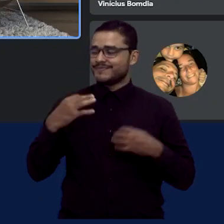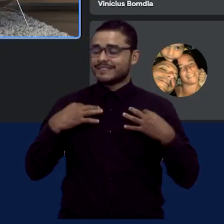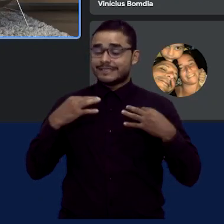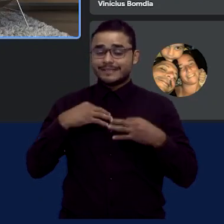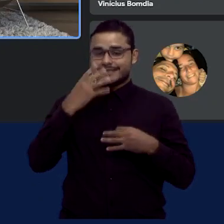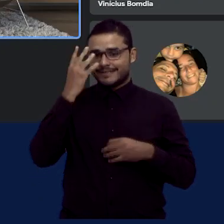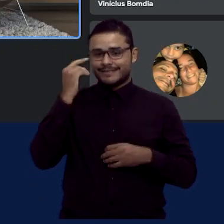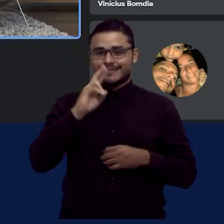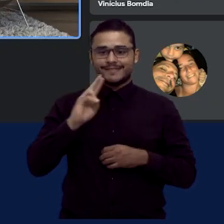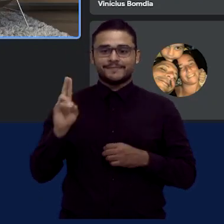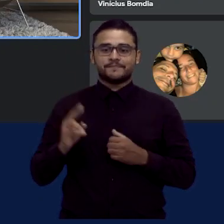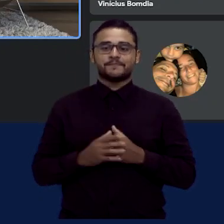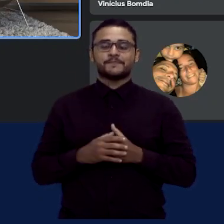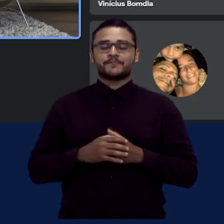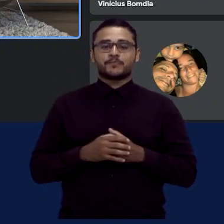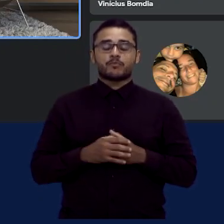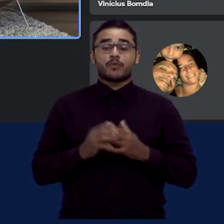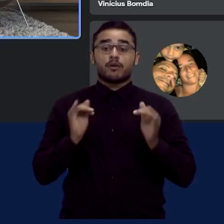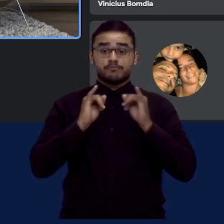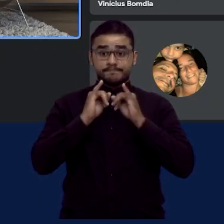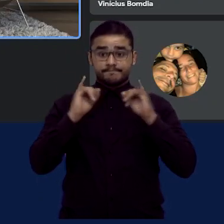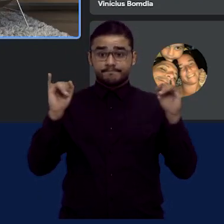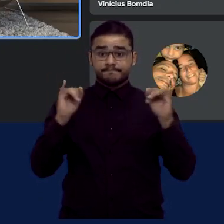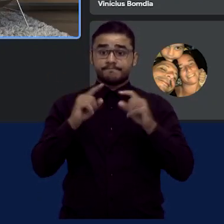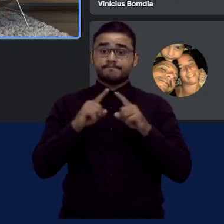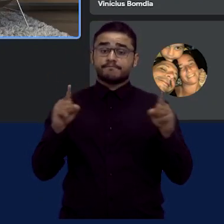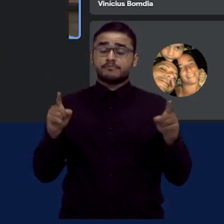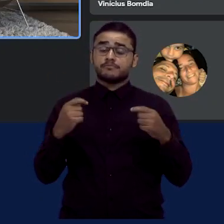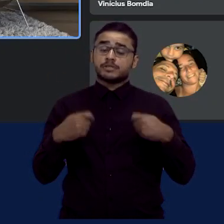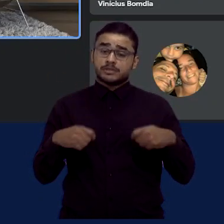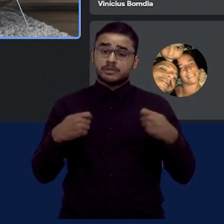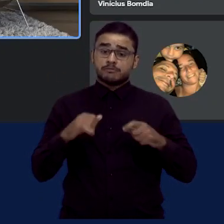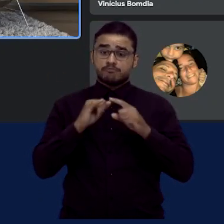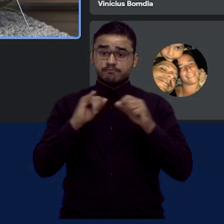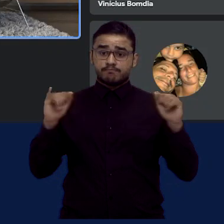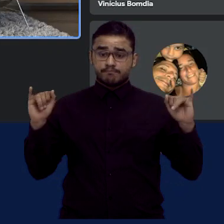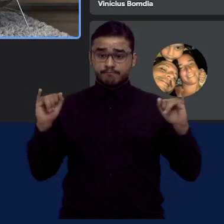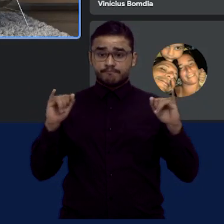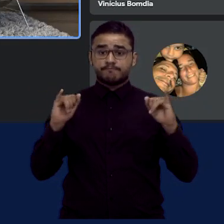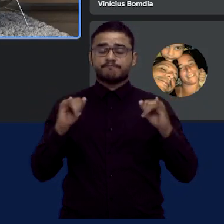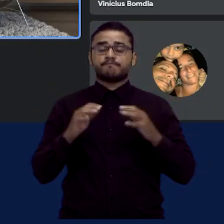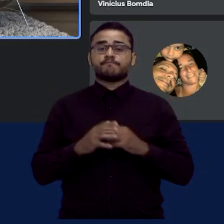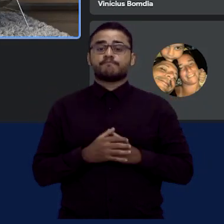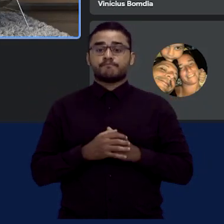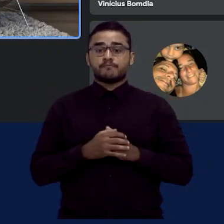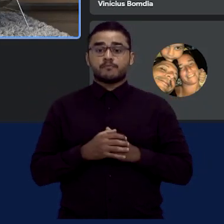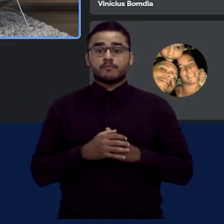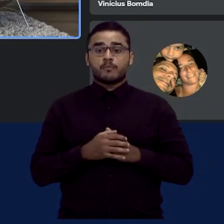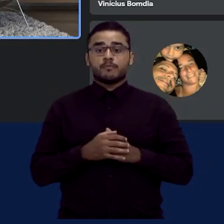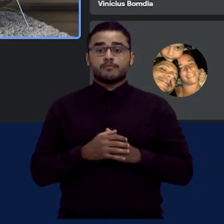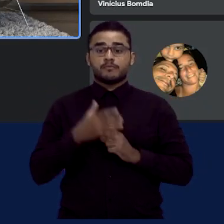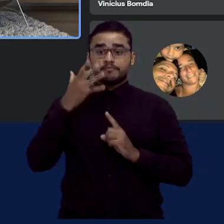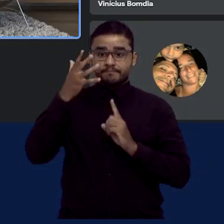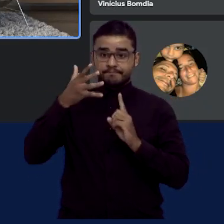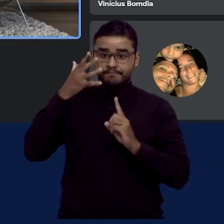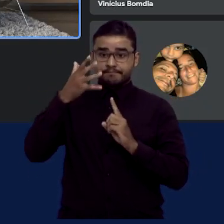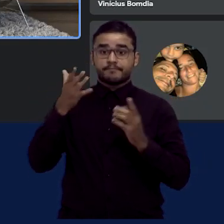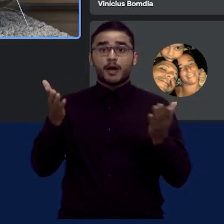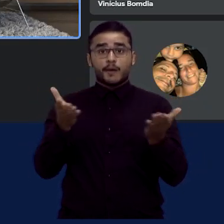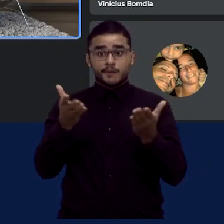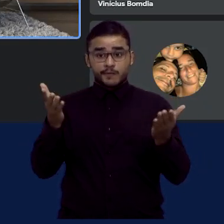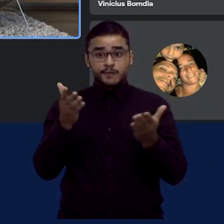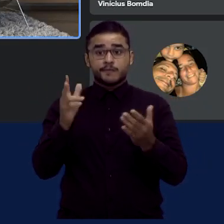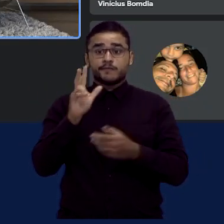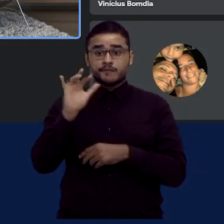alguns avisos, né, de praxe que a gente tem aqui. A gravação da palestra, antes de qualquer coisa, estamos sendo gravados nesse